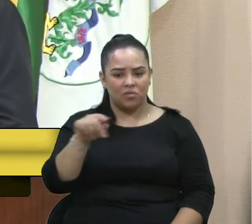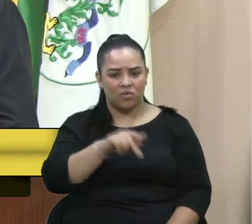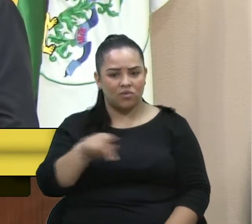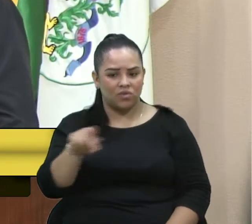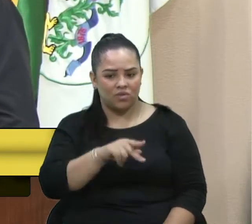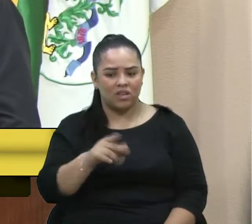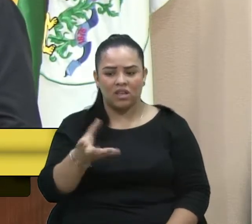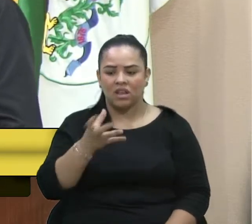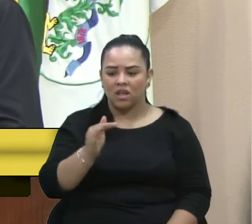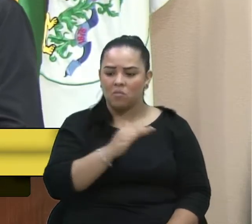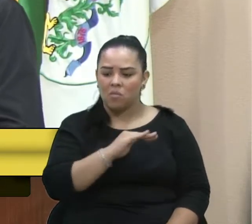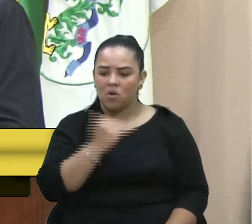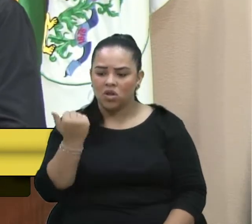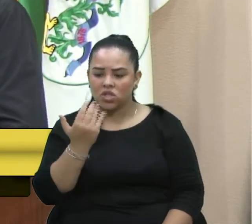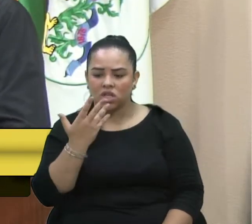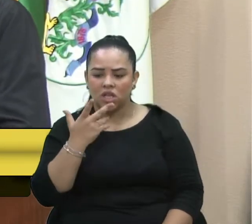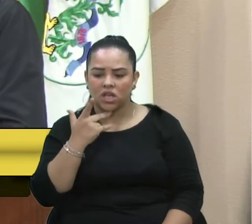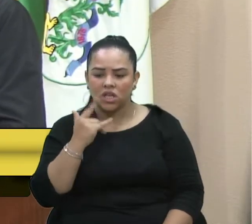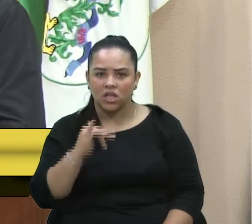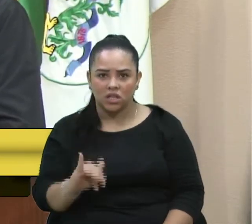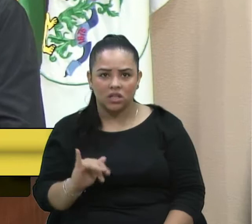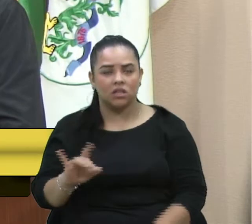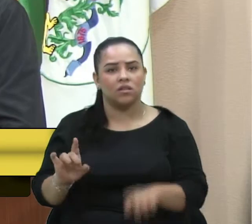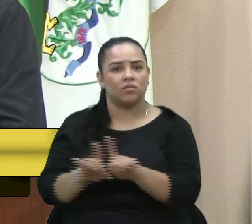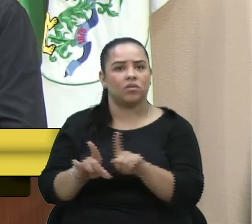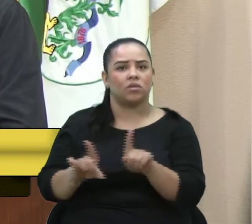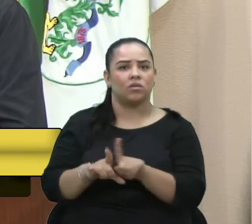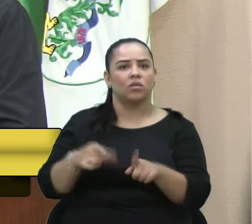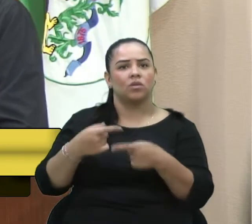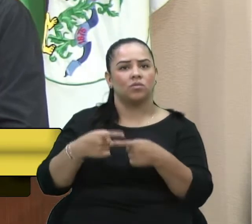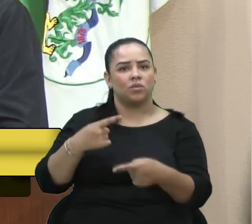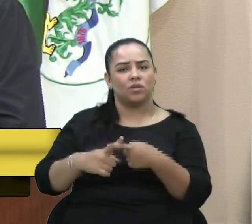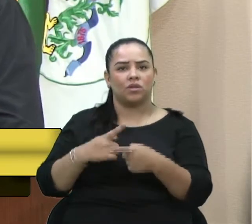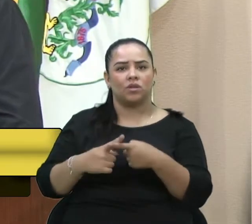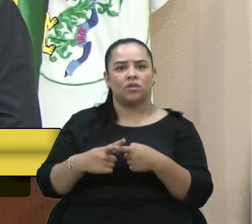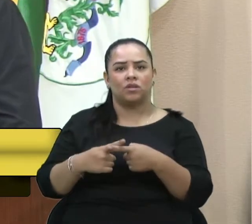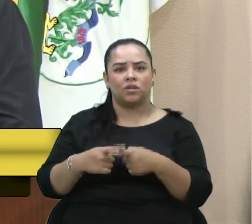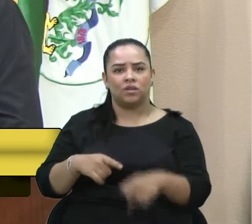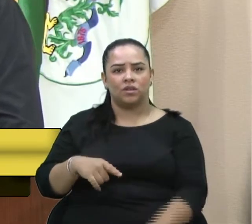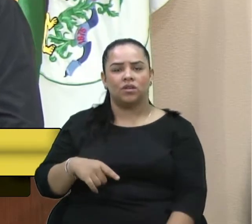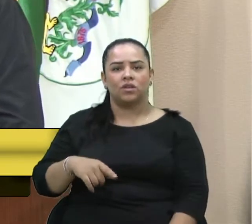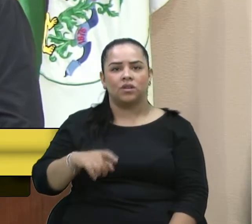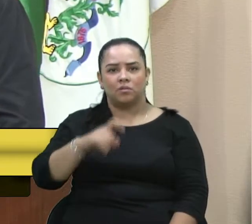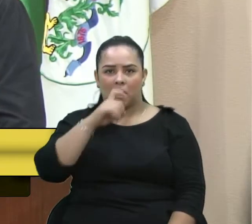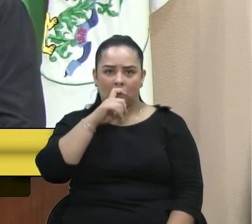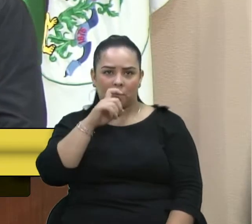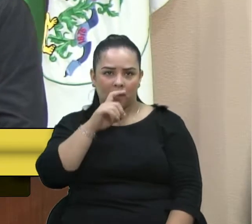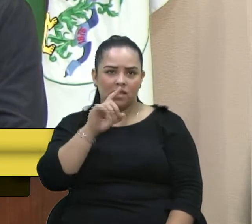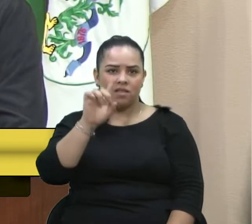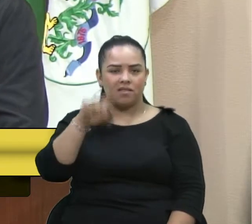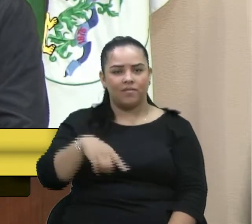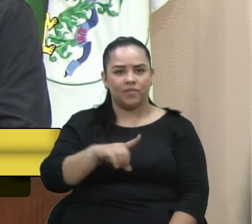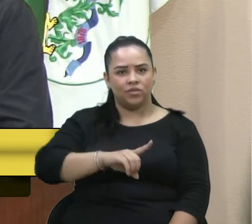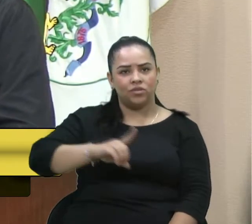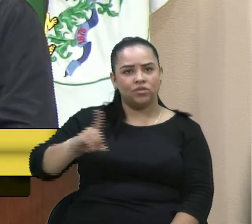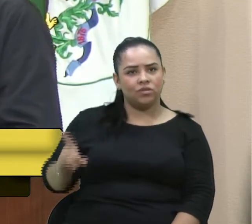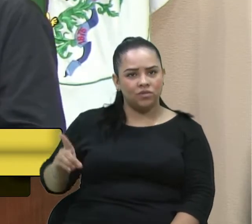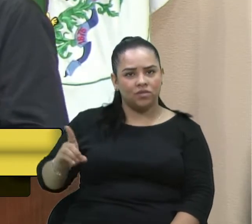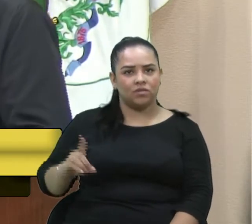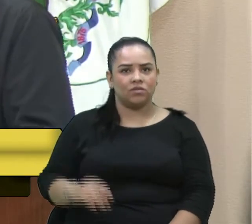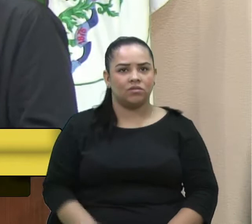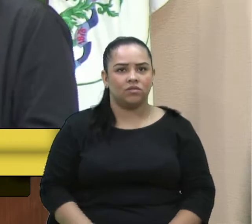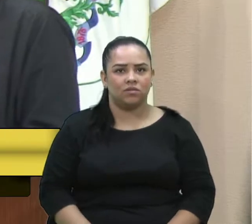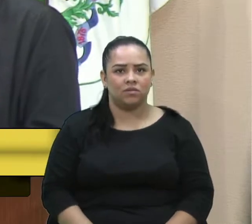morte, inclusive, de crianças, simplesmente por causa dos pais serem de direita. Então, aqui eu trago alguns pontos e vou